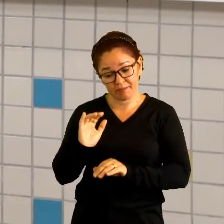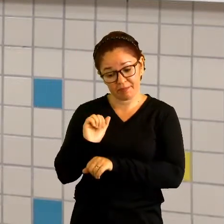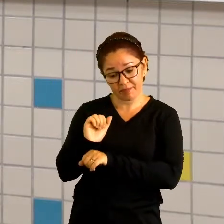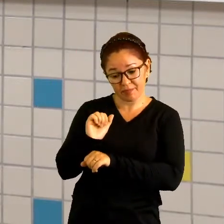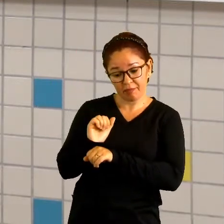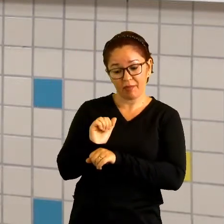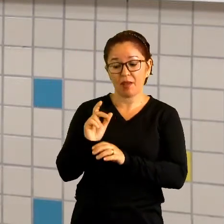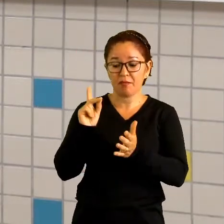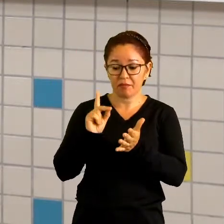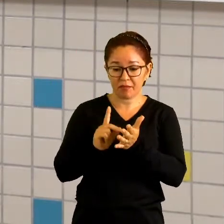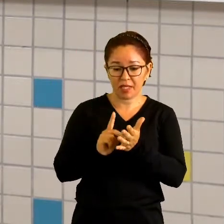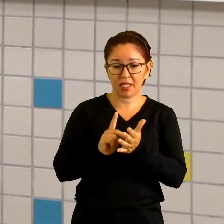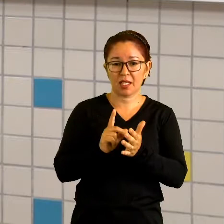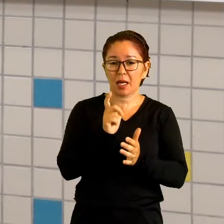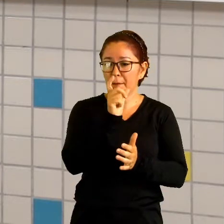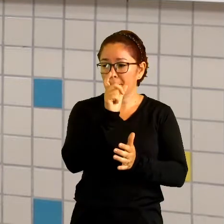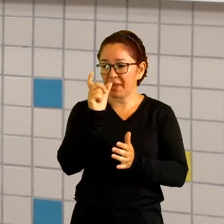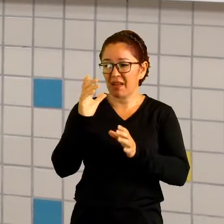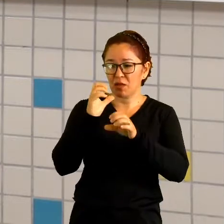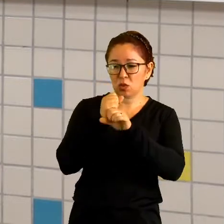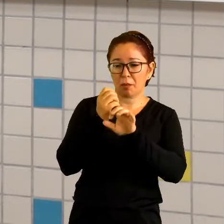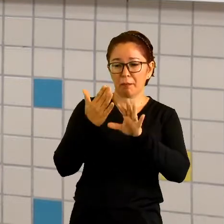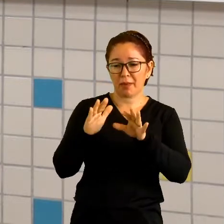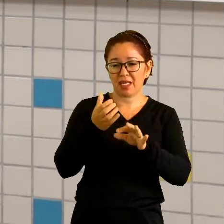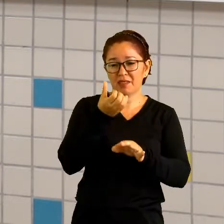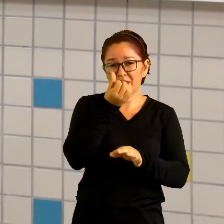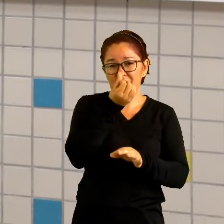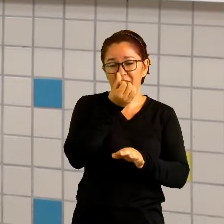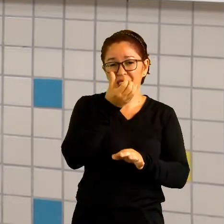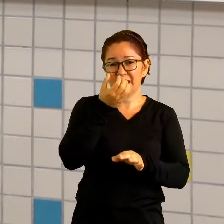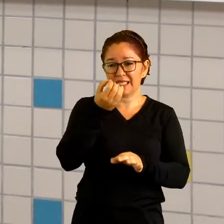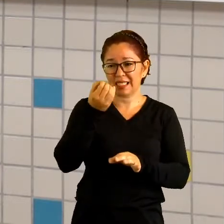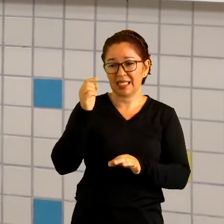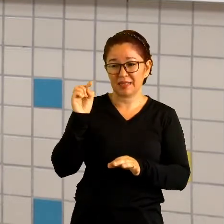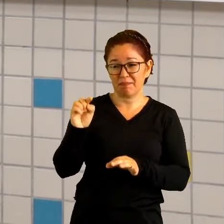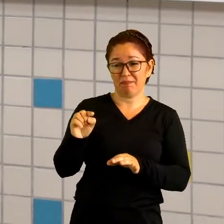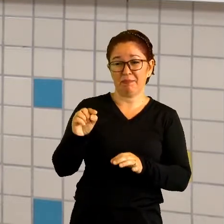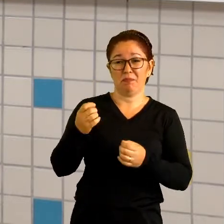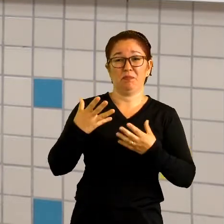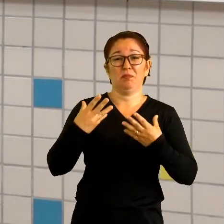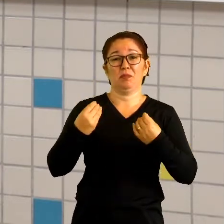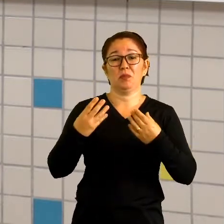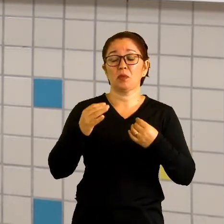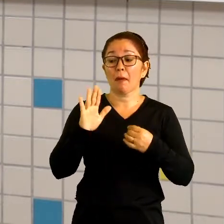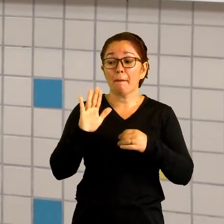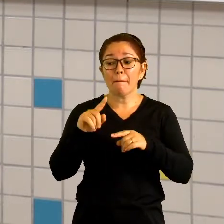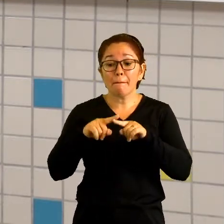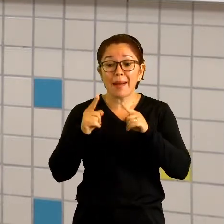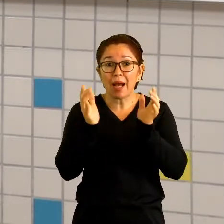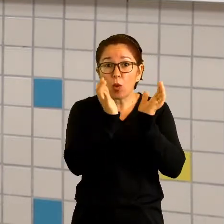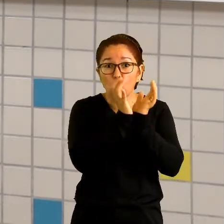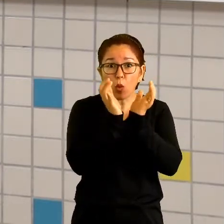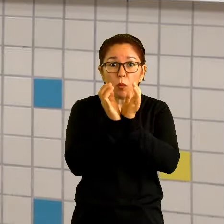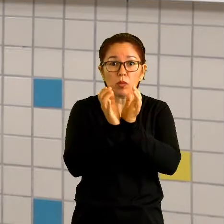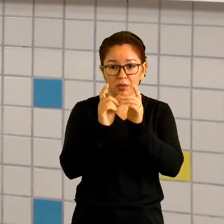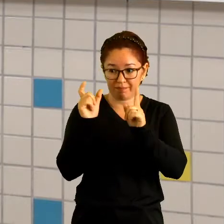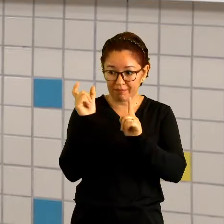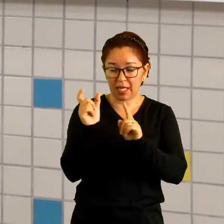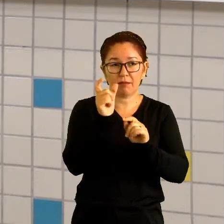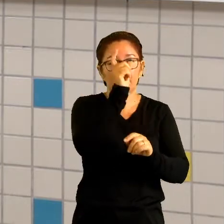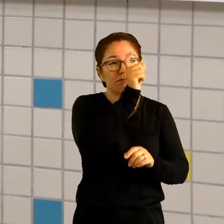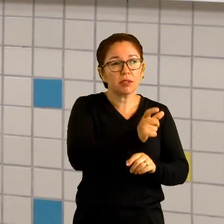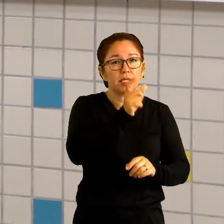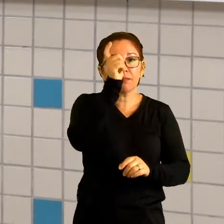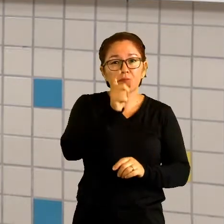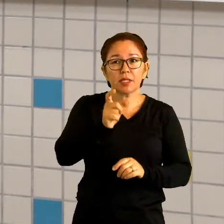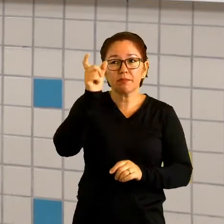língua portuguesa, temos apenas 10 classes gramaticais. Nós, alunos do terceiro